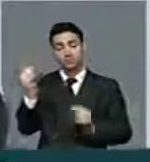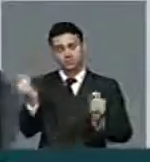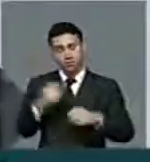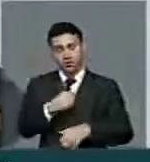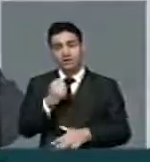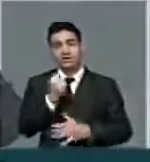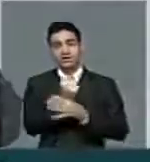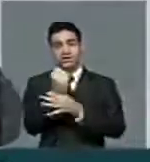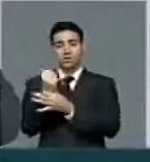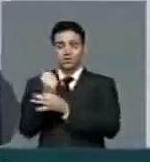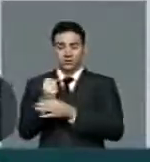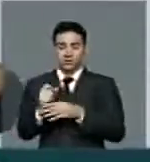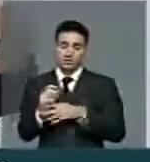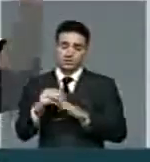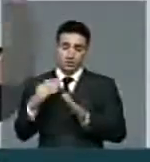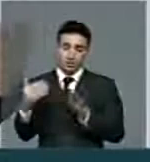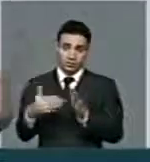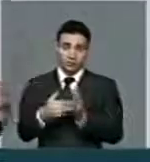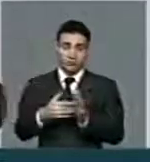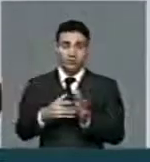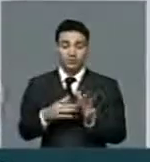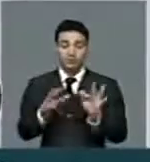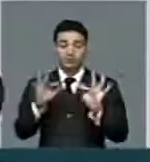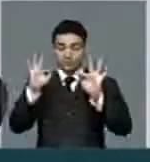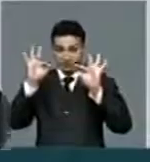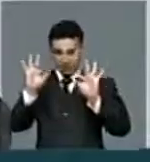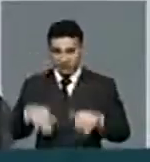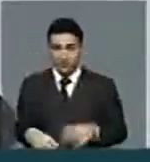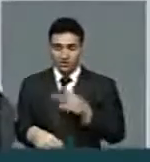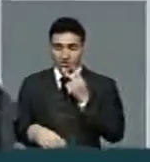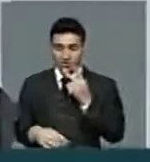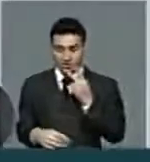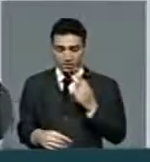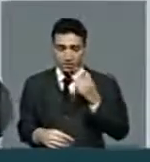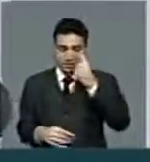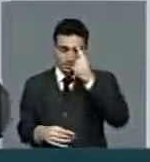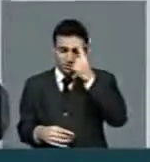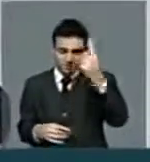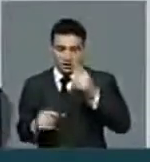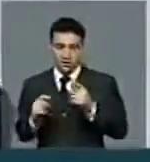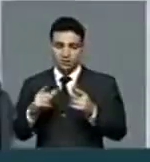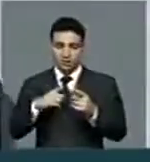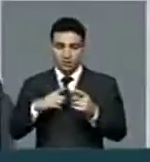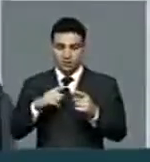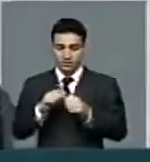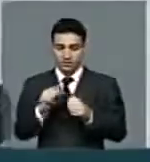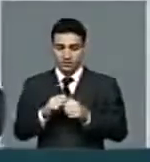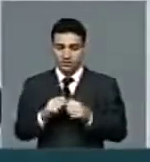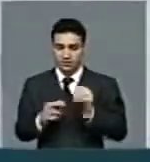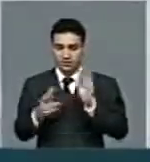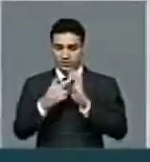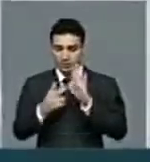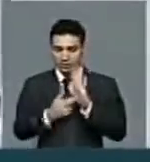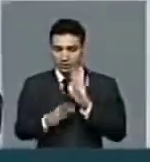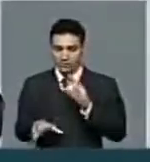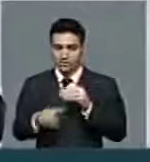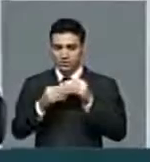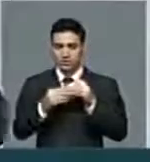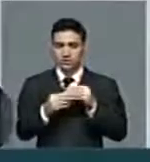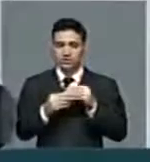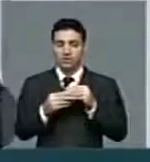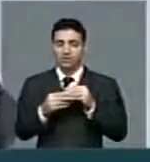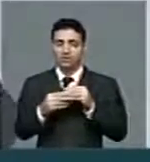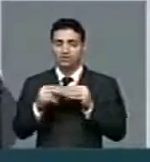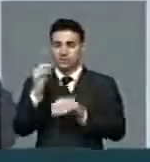mundo. Finalmente, além disso, então, iniciativas em curso, as normas complementares do Programa de Prevenção